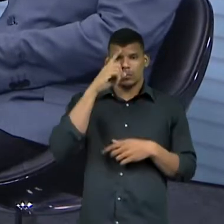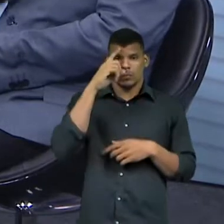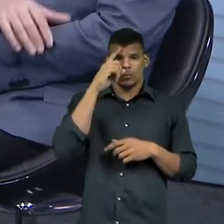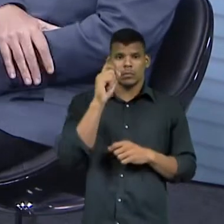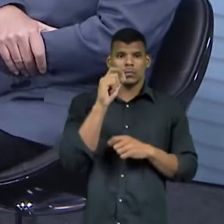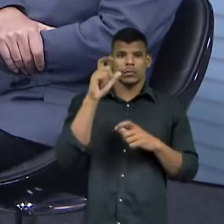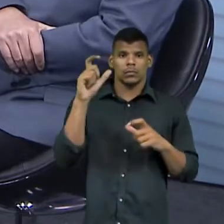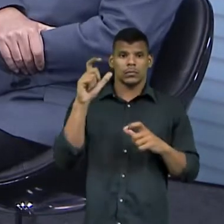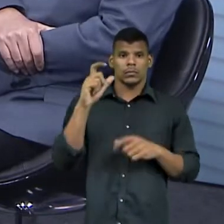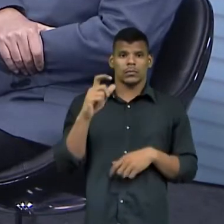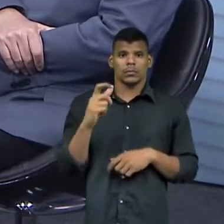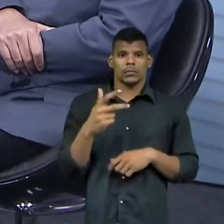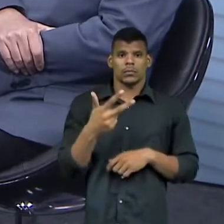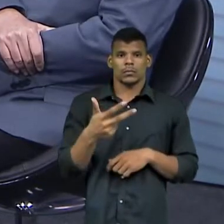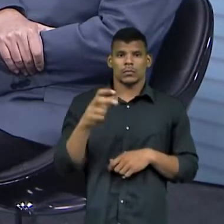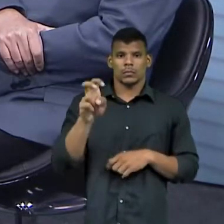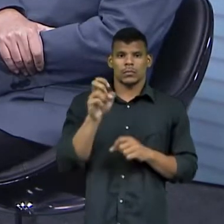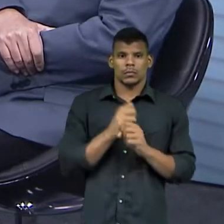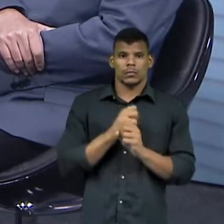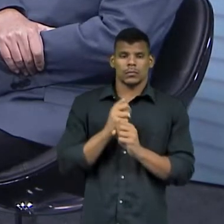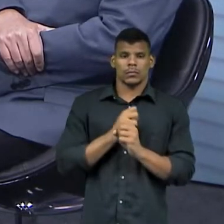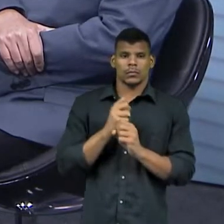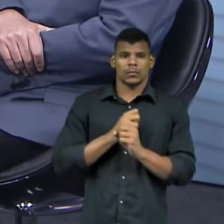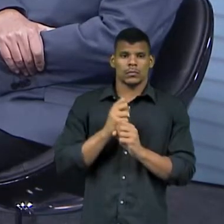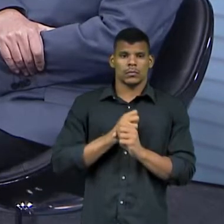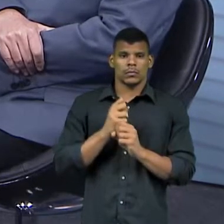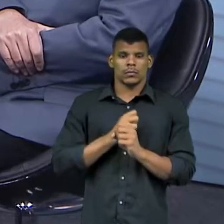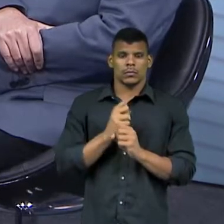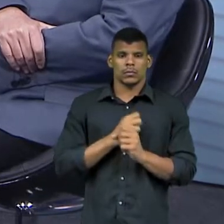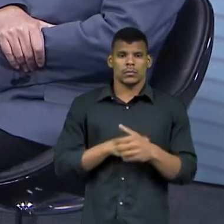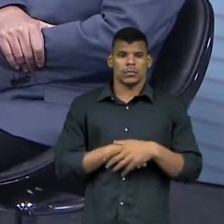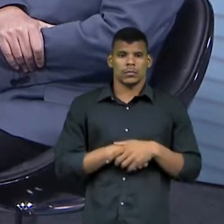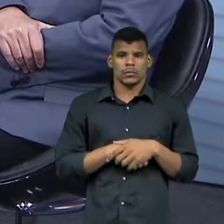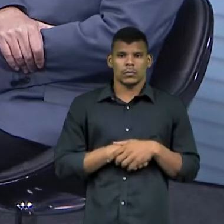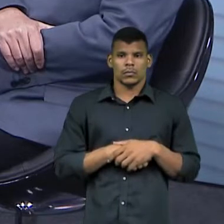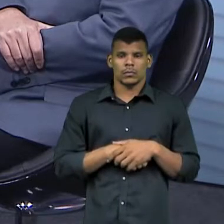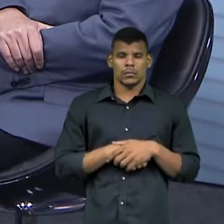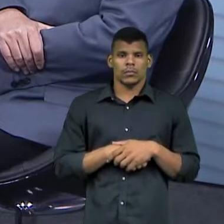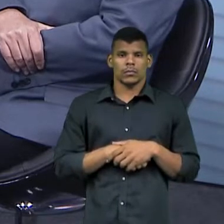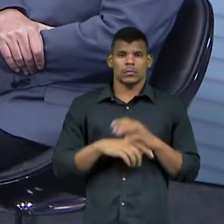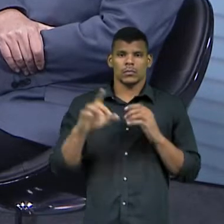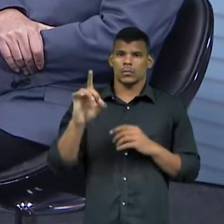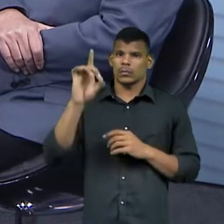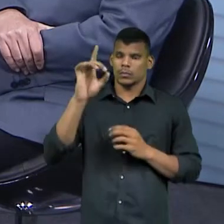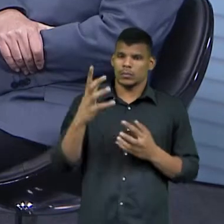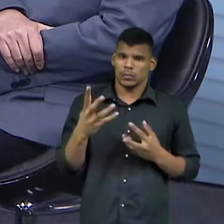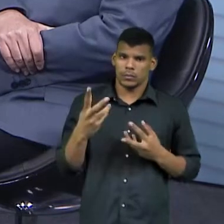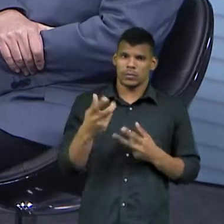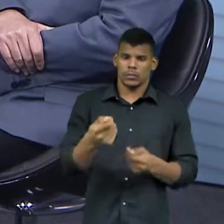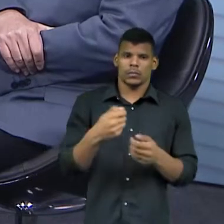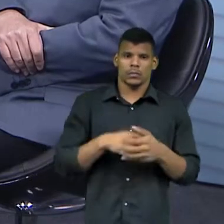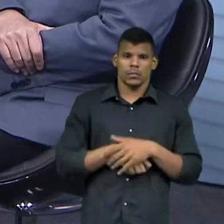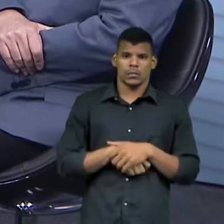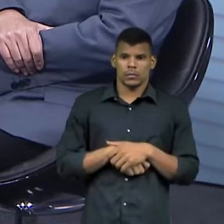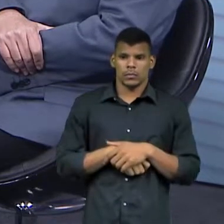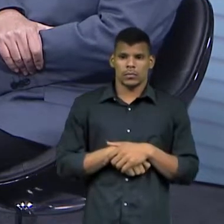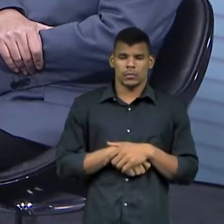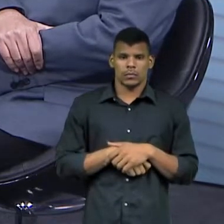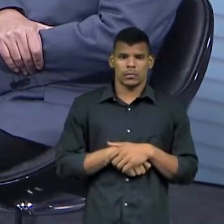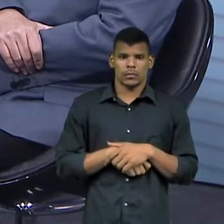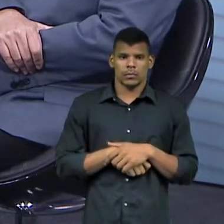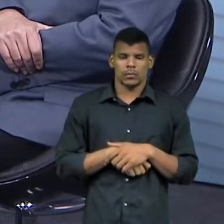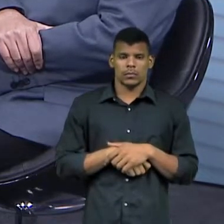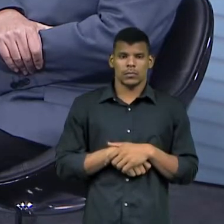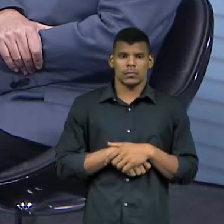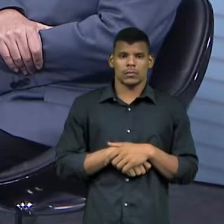prorrogação durou 35 anos eu Deus maravilhos no leite de morte dele começou a parar né e